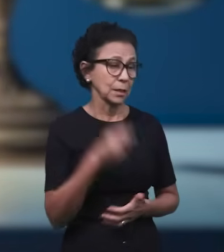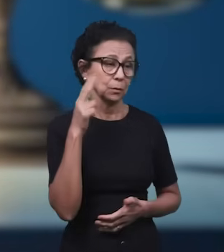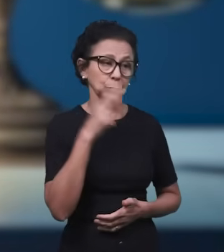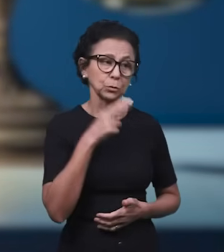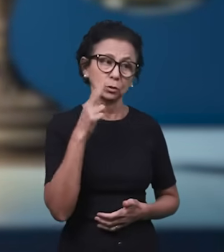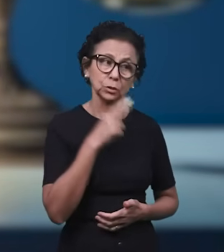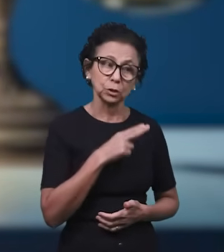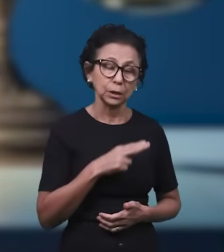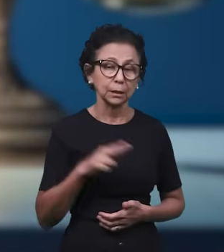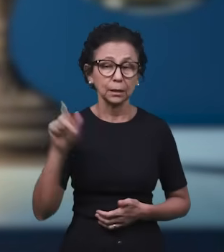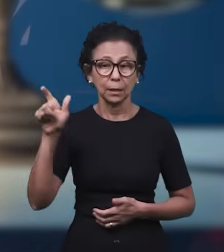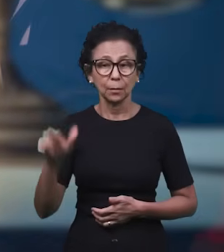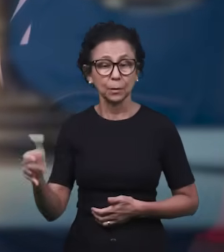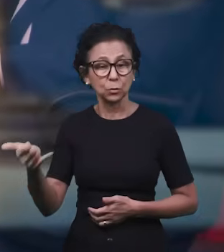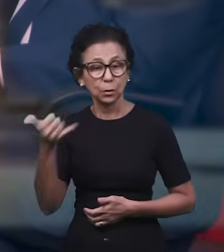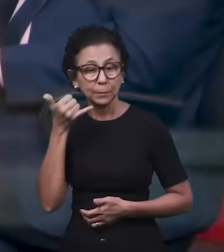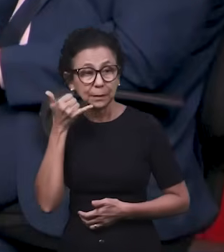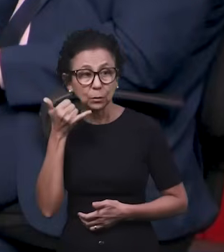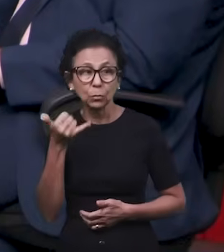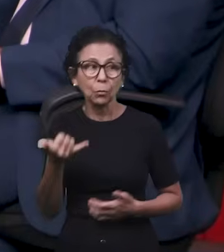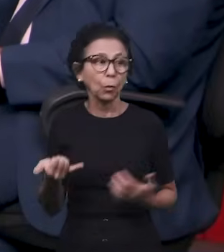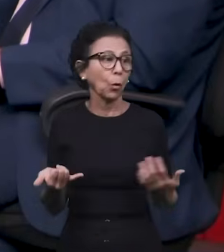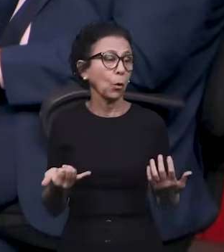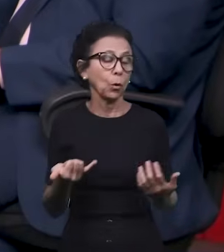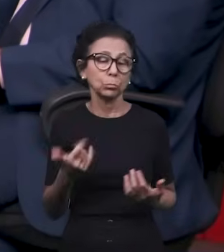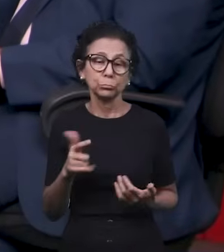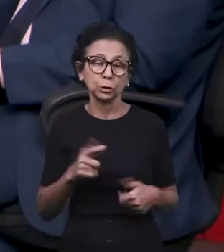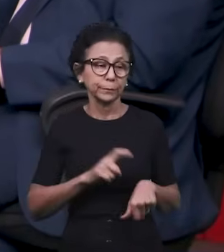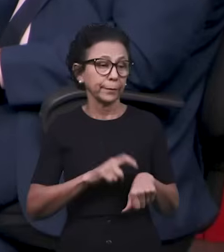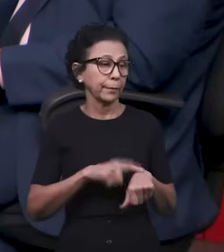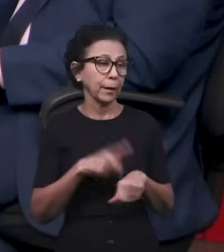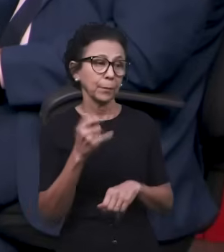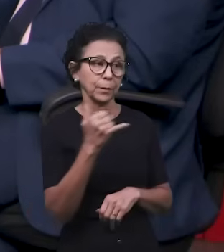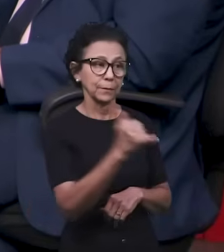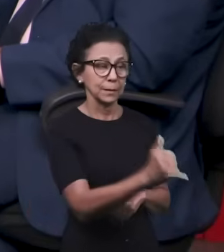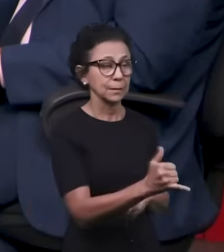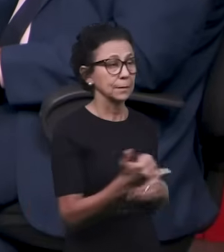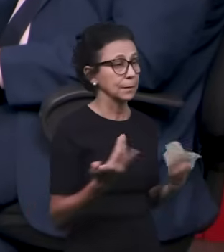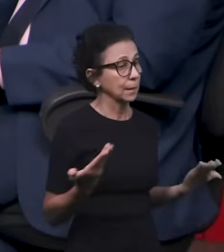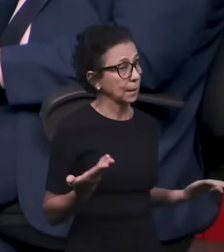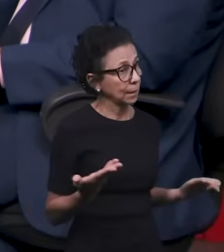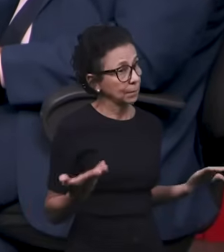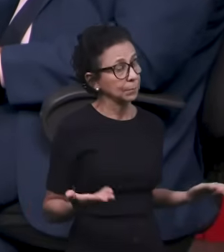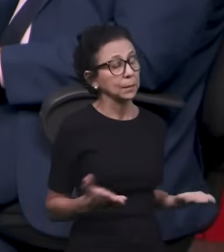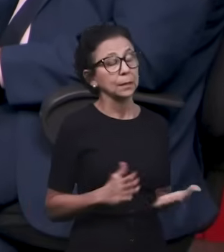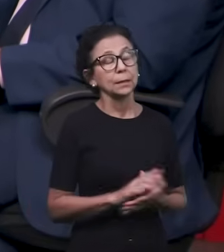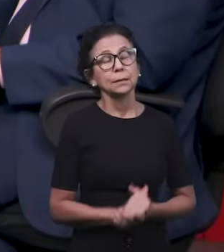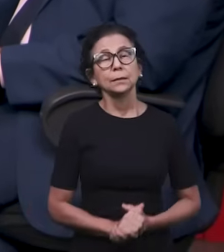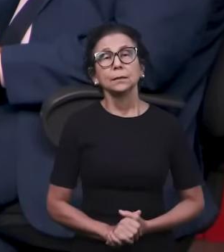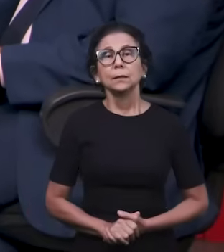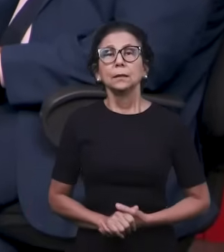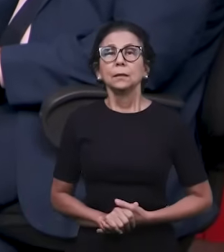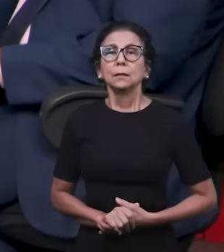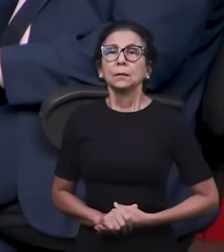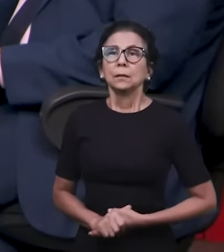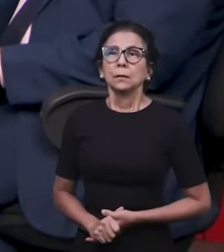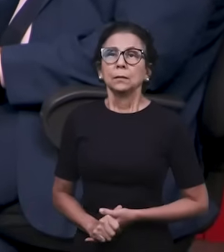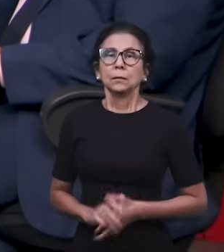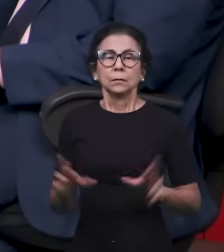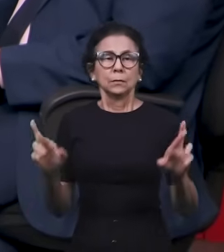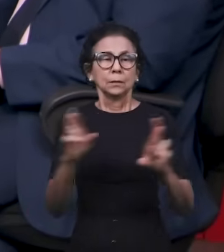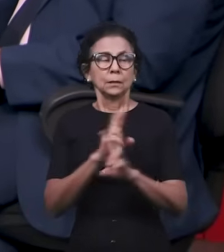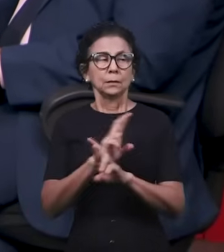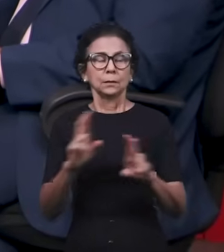o irmão ligou na hora, eu não tive tempo de te comunicar, mas estou comunicando agora que tive que fazer. Isso é uma questão do bom relacionamento,